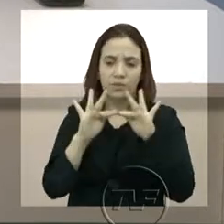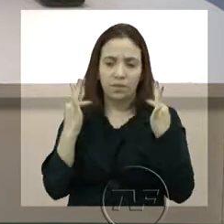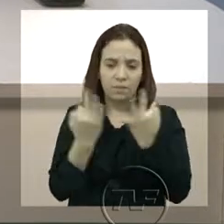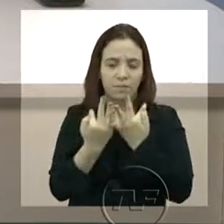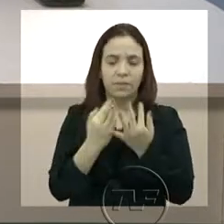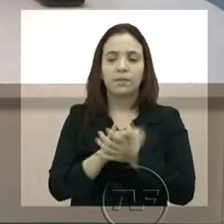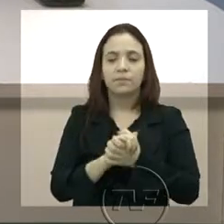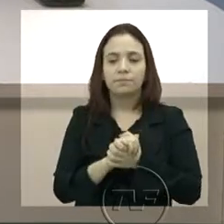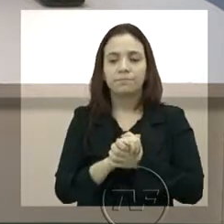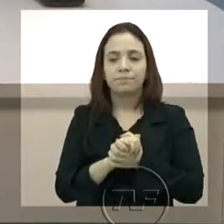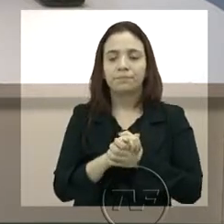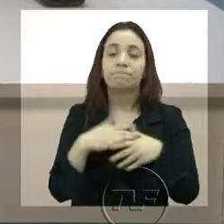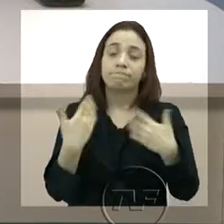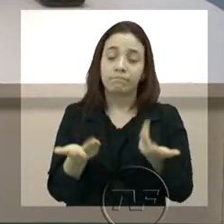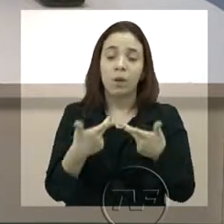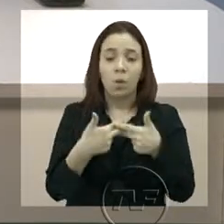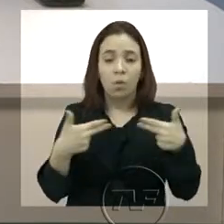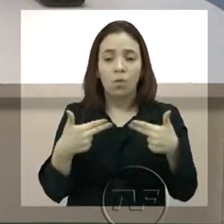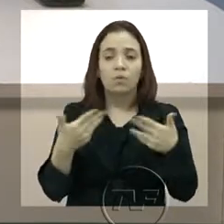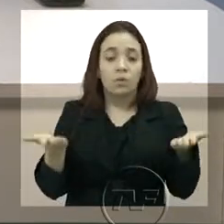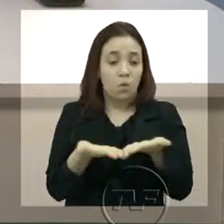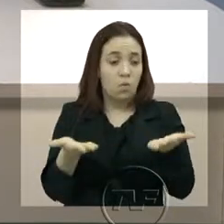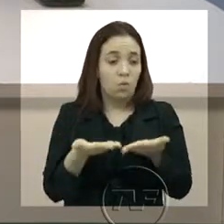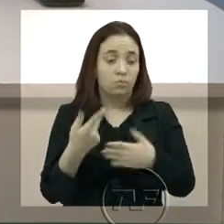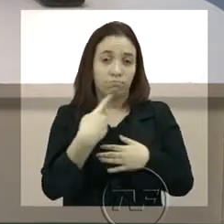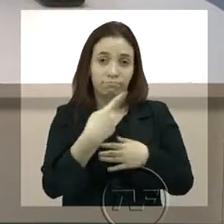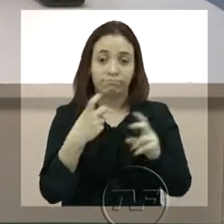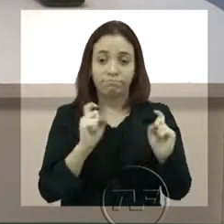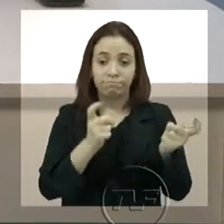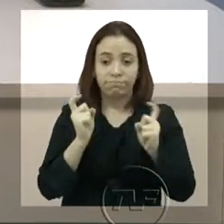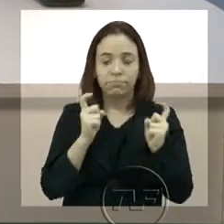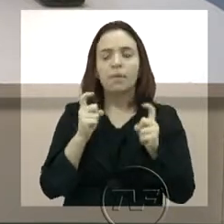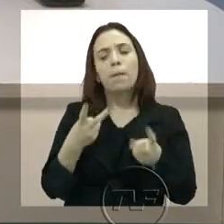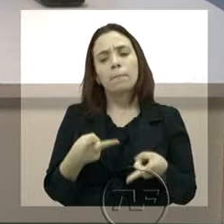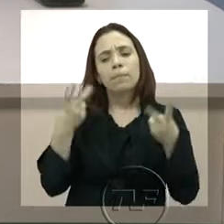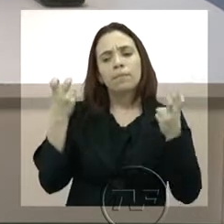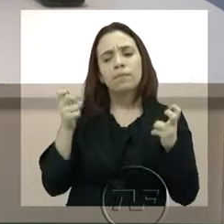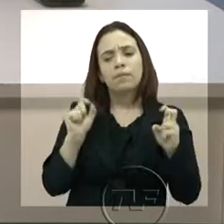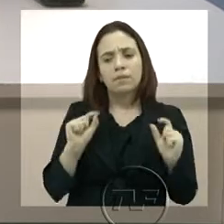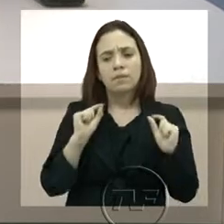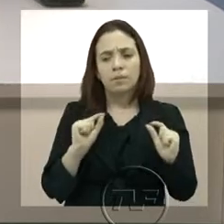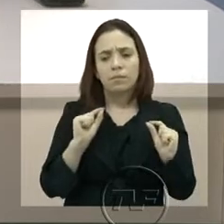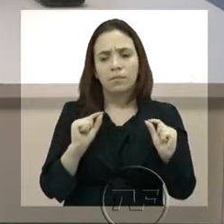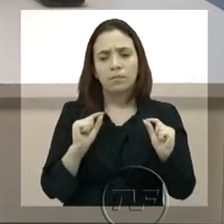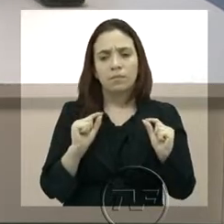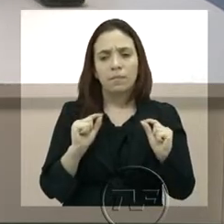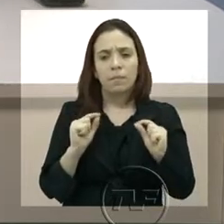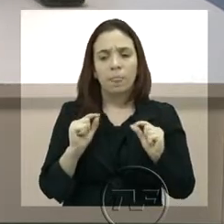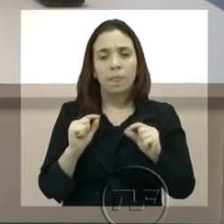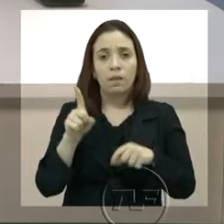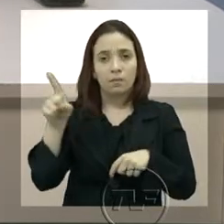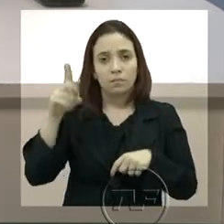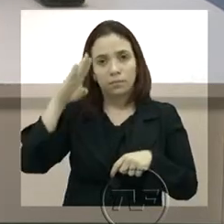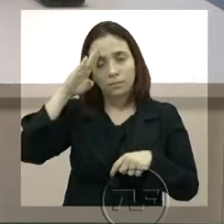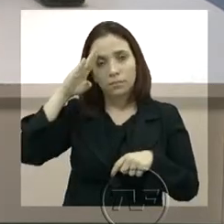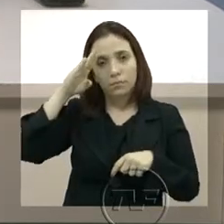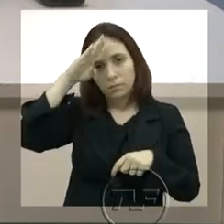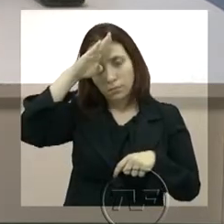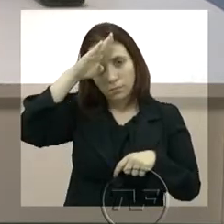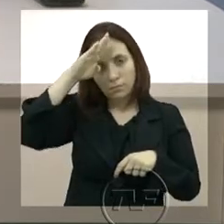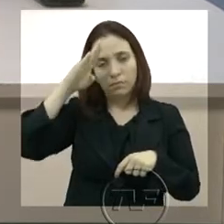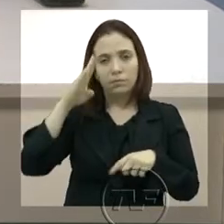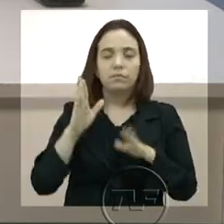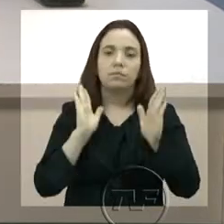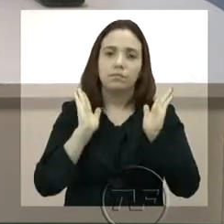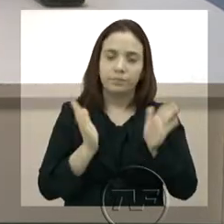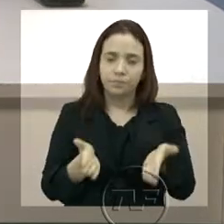Né? Quer dizer, são coisas que a gente está discutindo aqui e a gente nota que o governo de Jair Messias Bolsonaro já começa